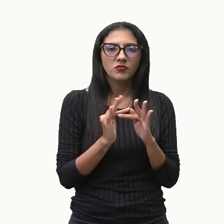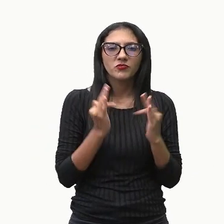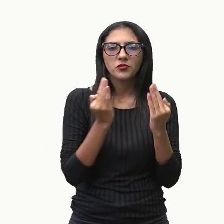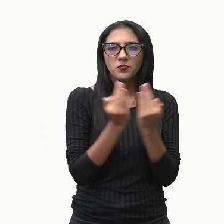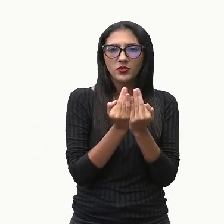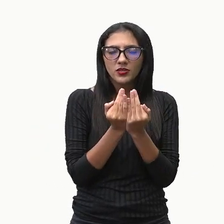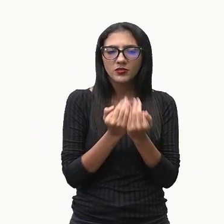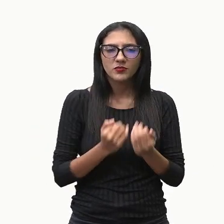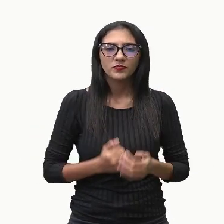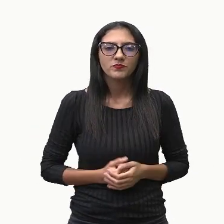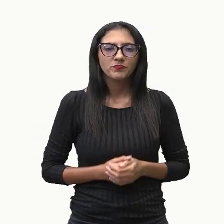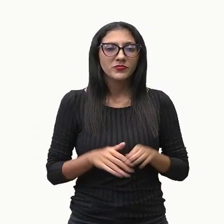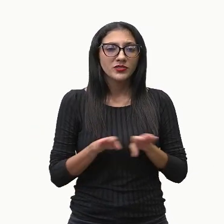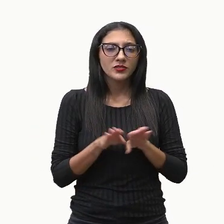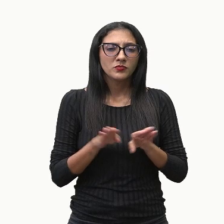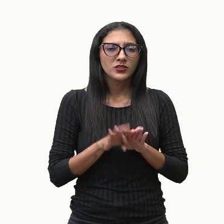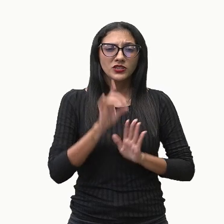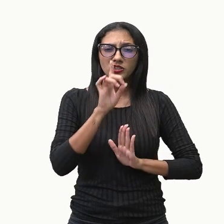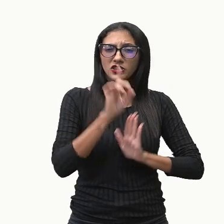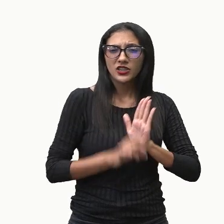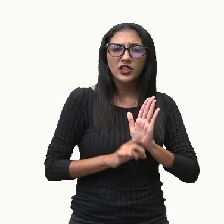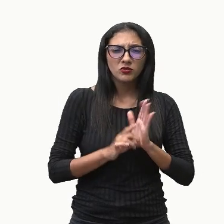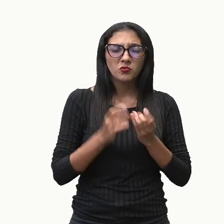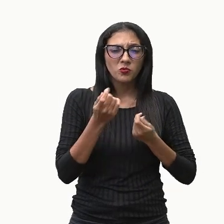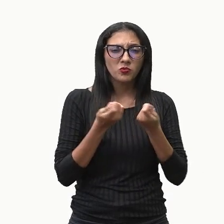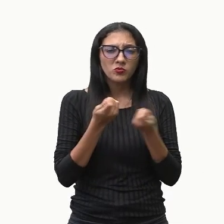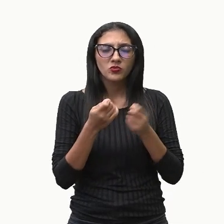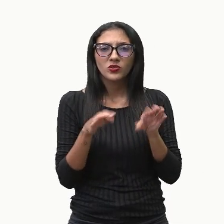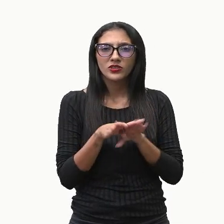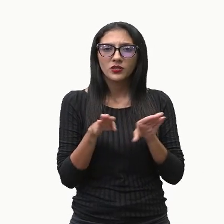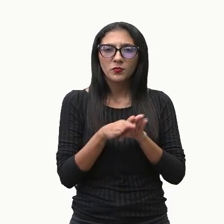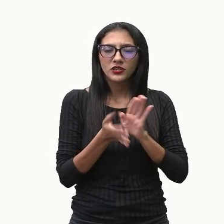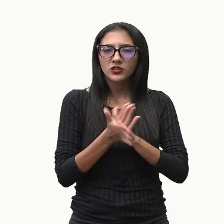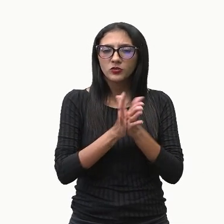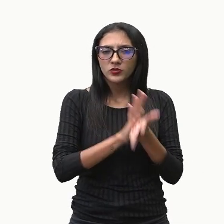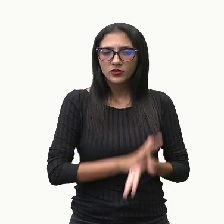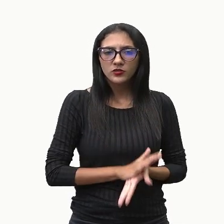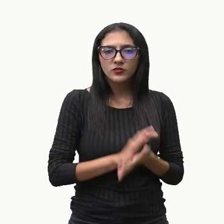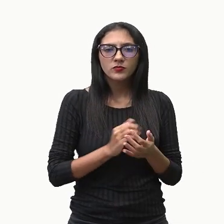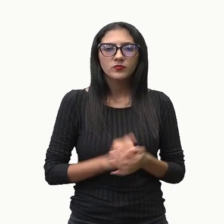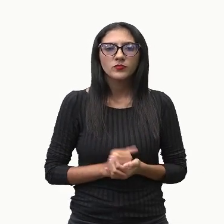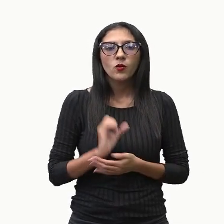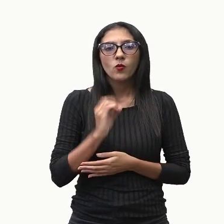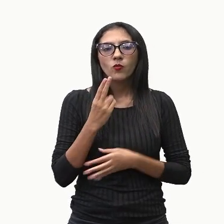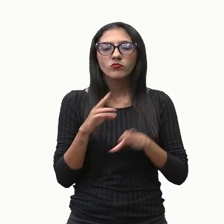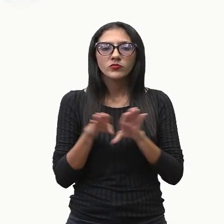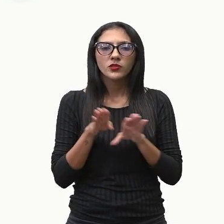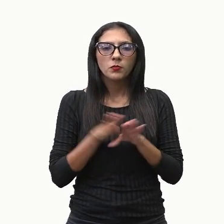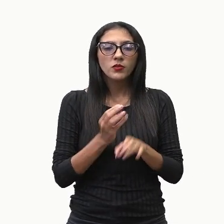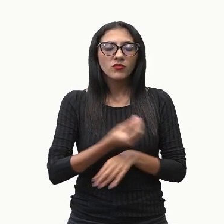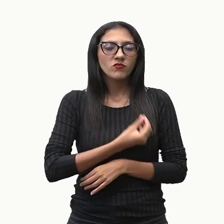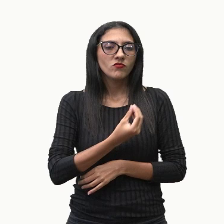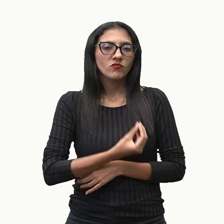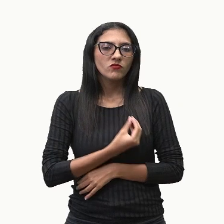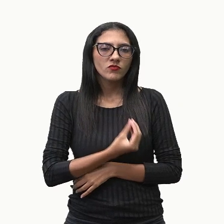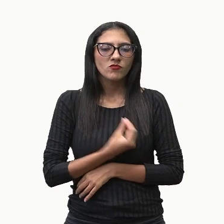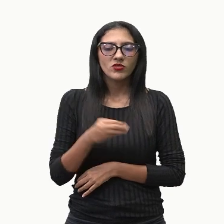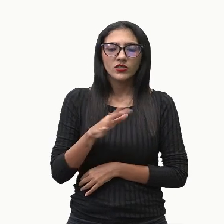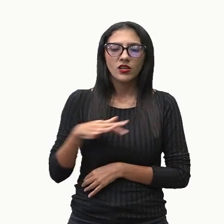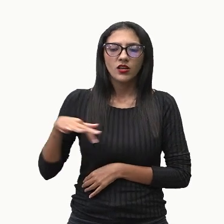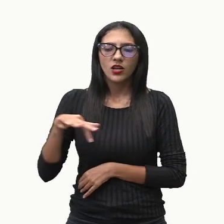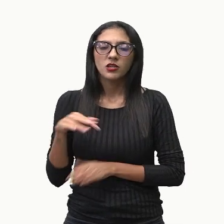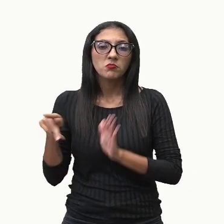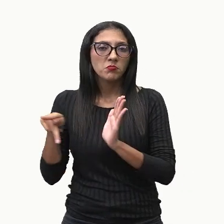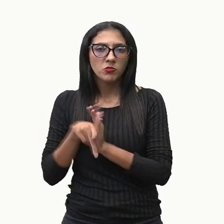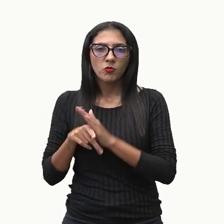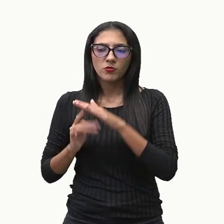comunitária, direitos limitados e discriminação, ocupação em campos de